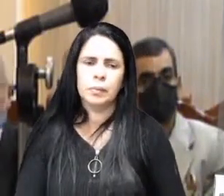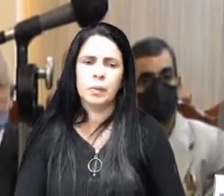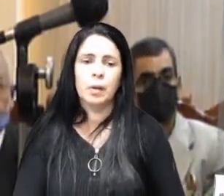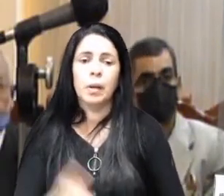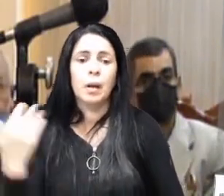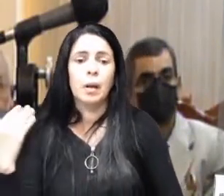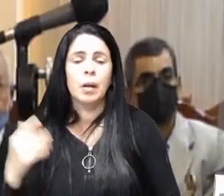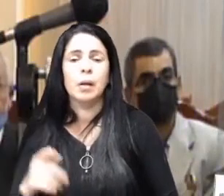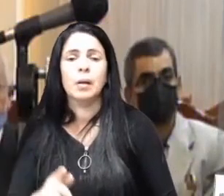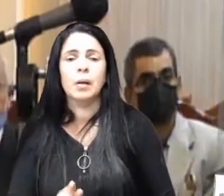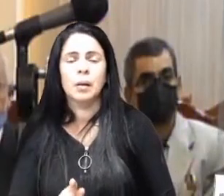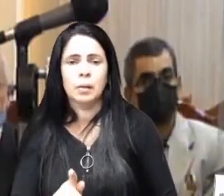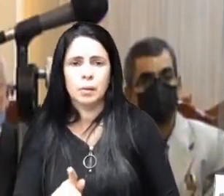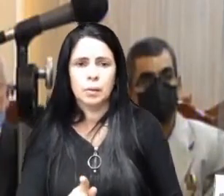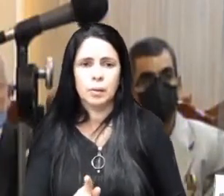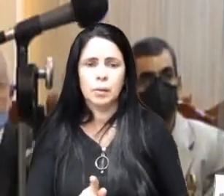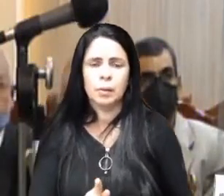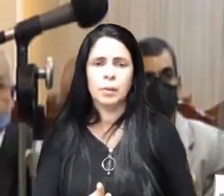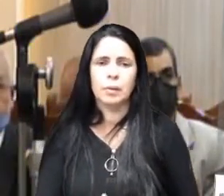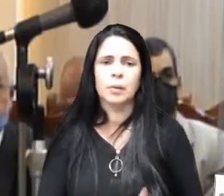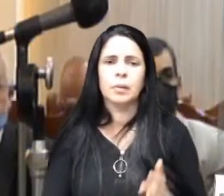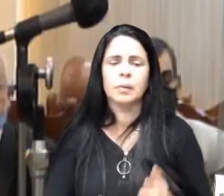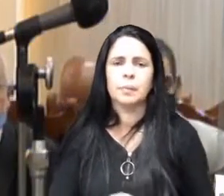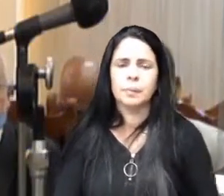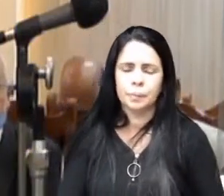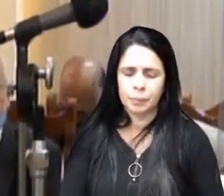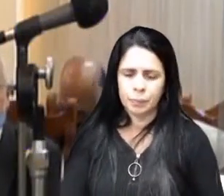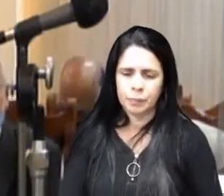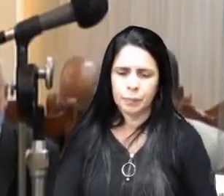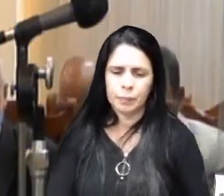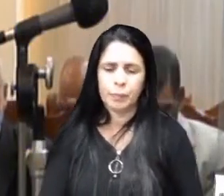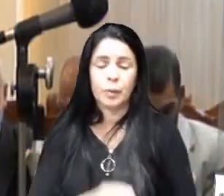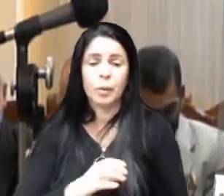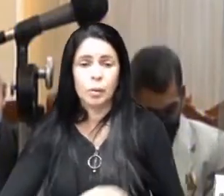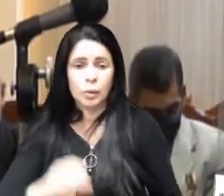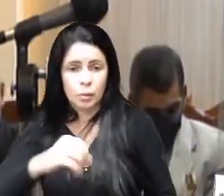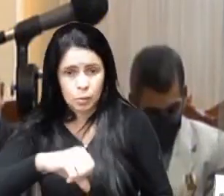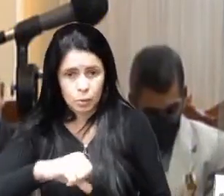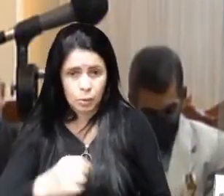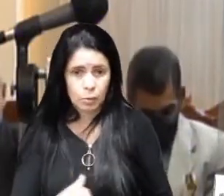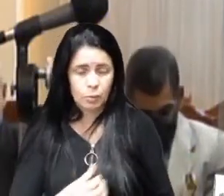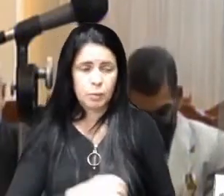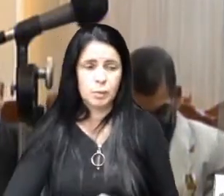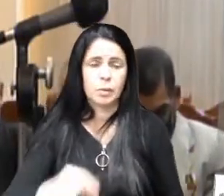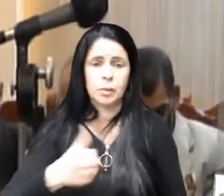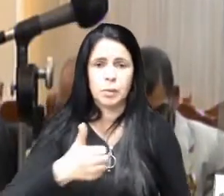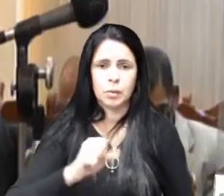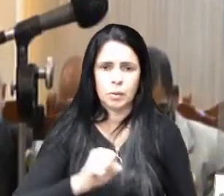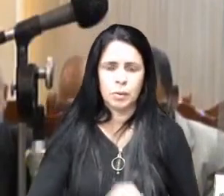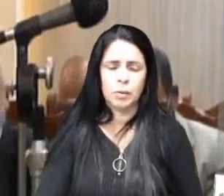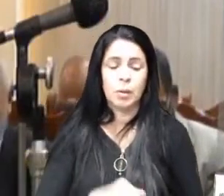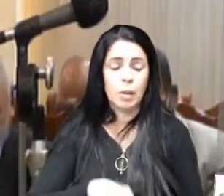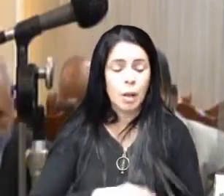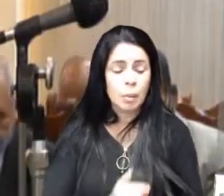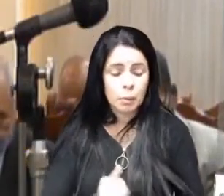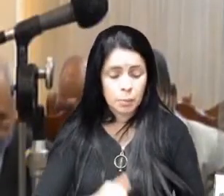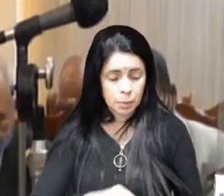Gênesis capítulo 9, versículo 18, queria que você abrisse a Bíblia para ler isso. Tem um fato aí muito interessante.